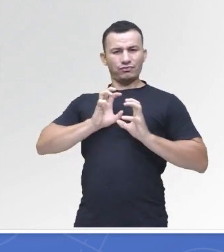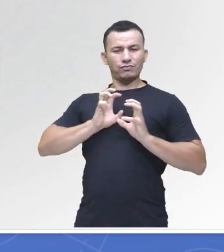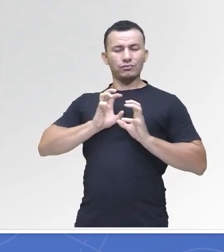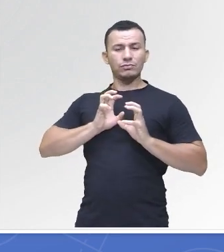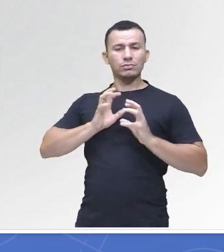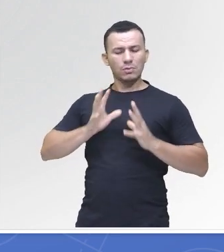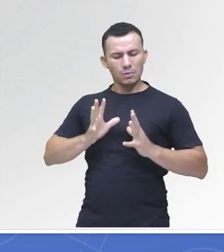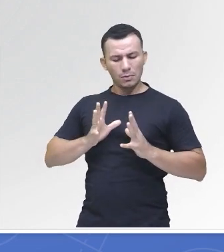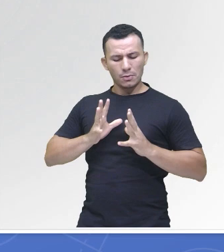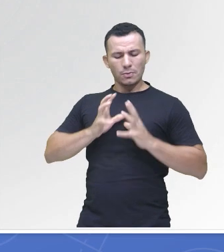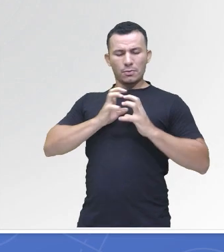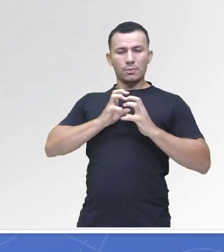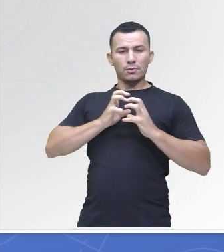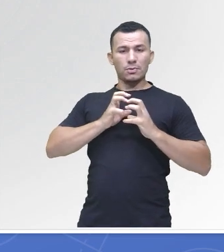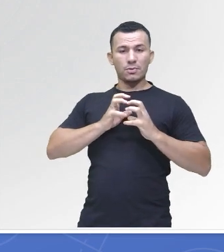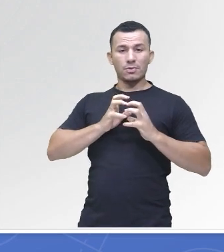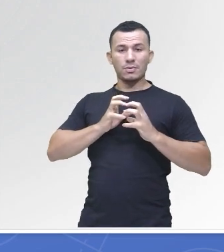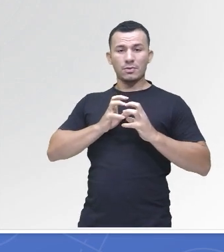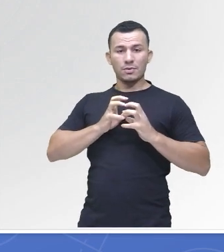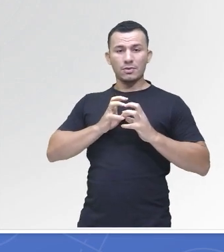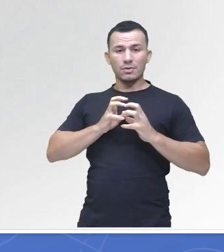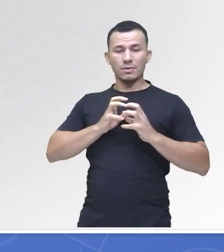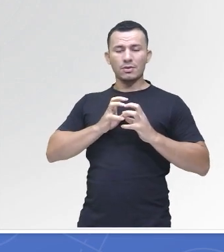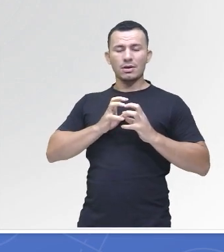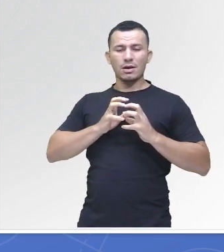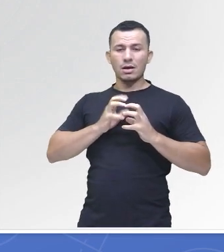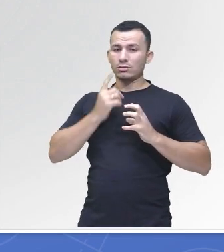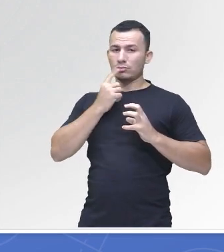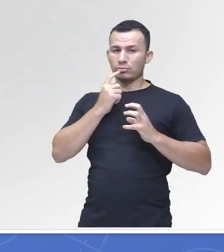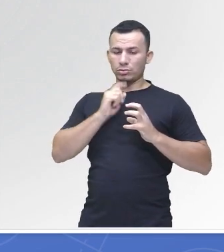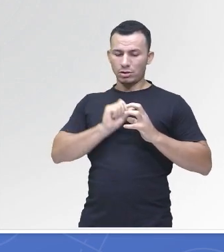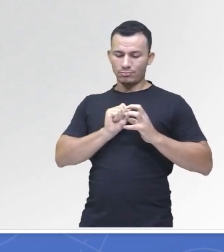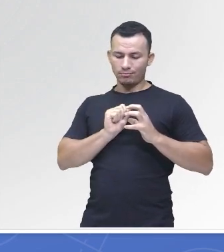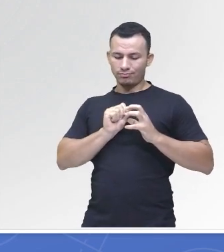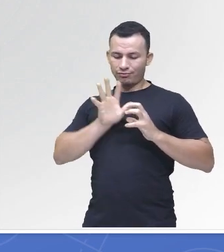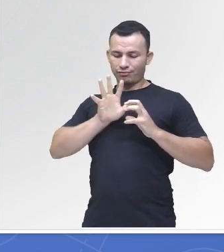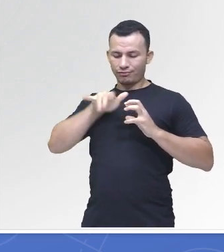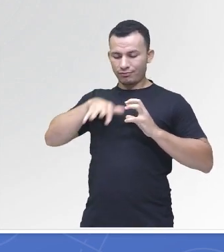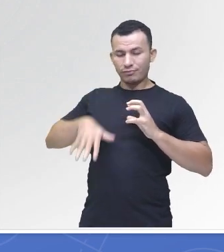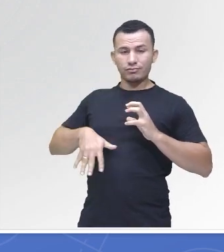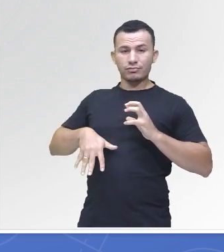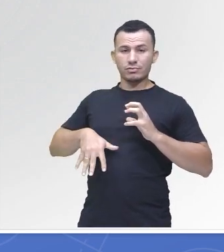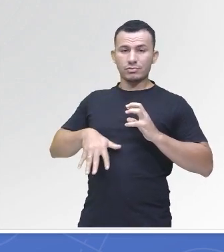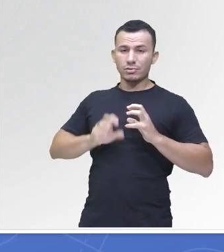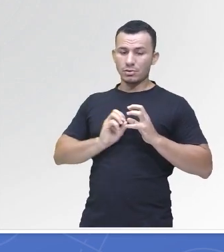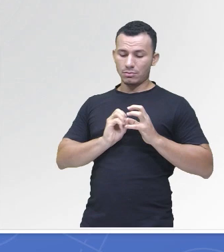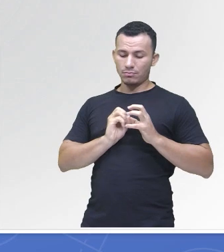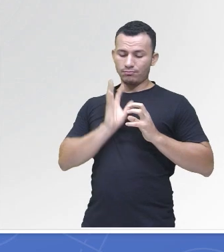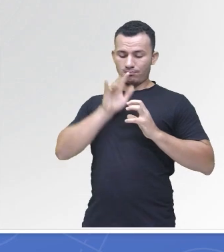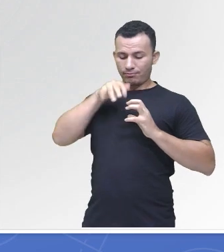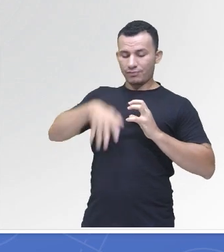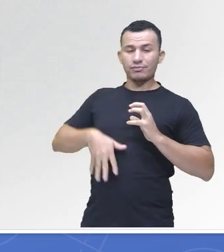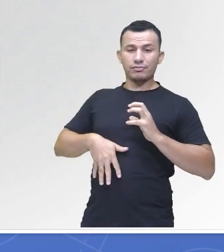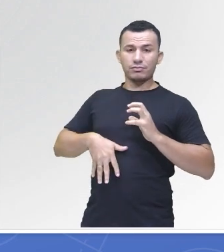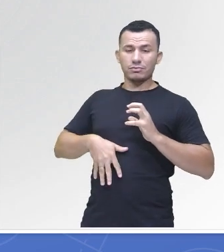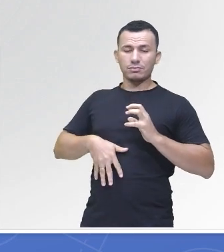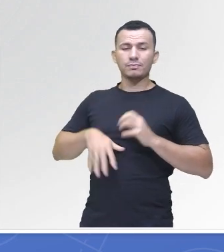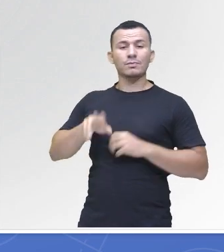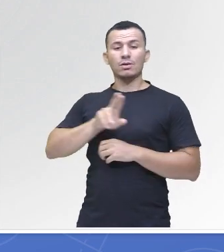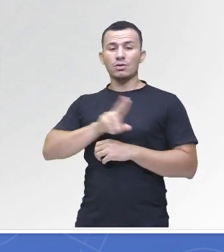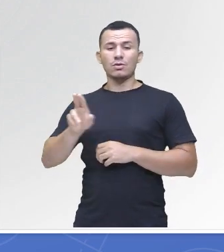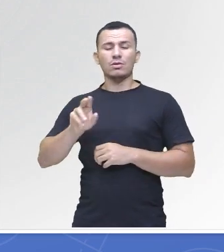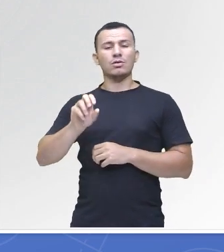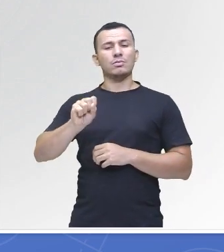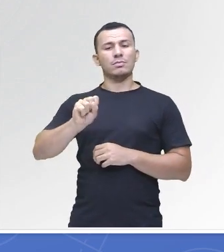relaxa. Quando ele contrai, ele expulsa esse sangue, ok? Contraiu, expulsou o sangue. Esse processo